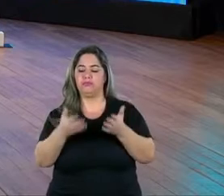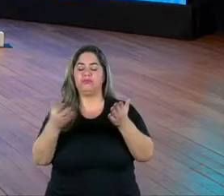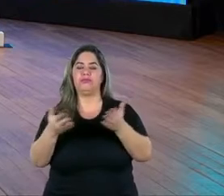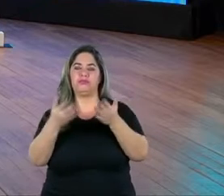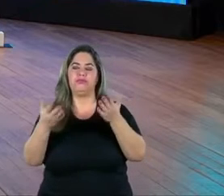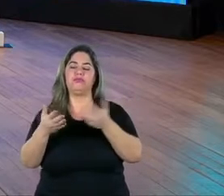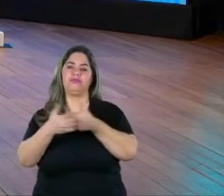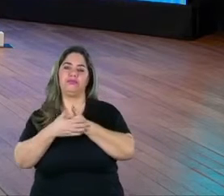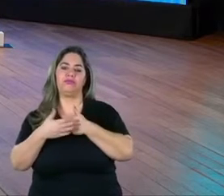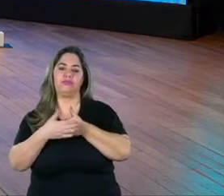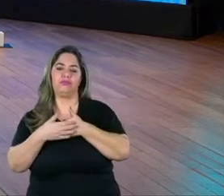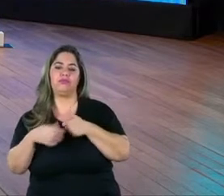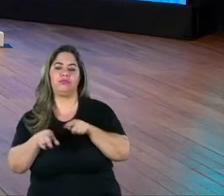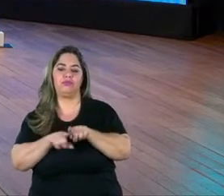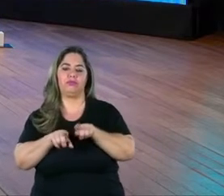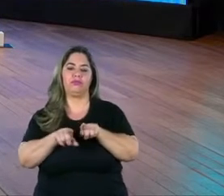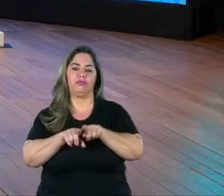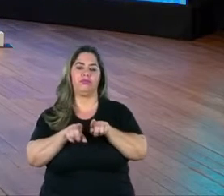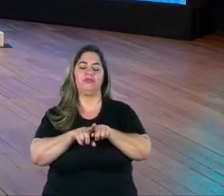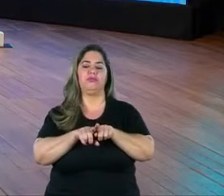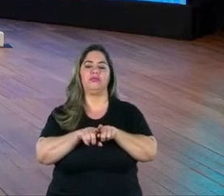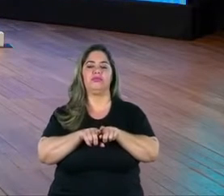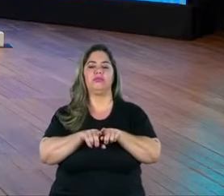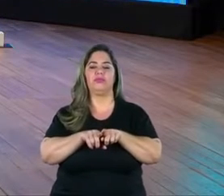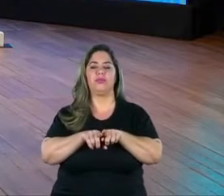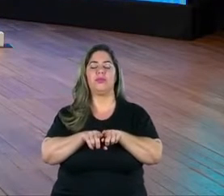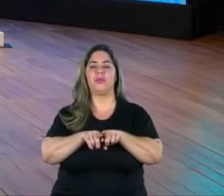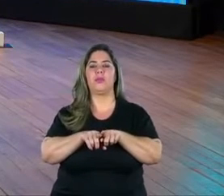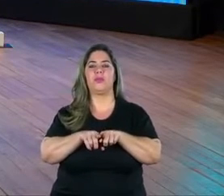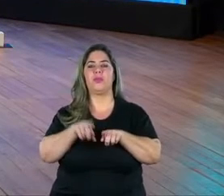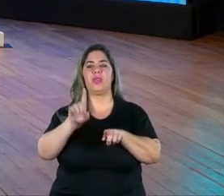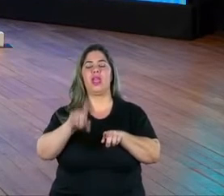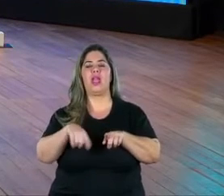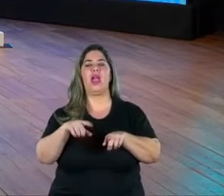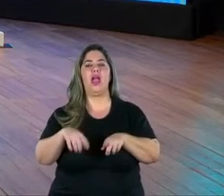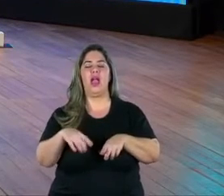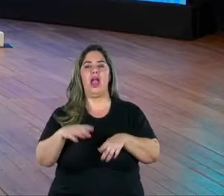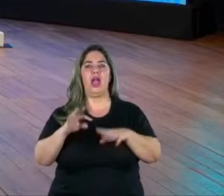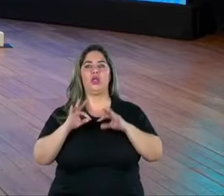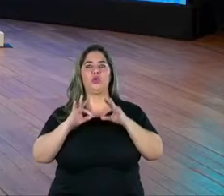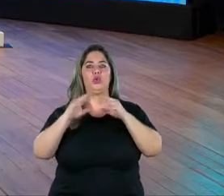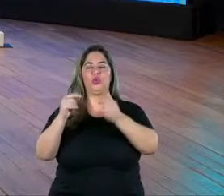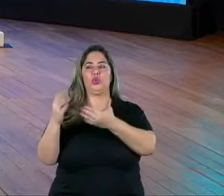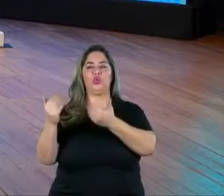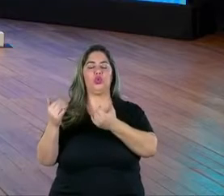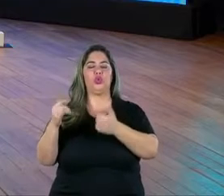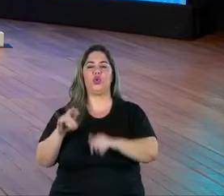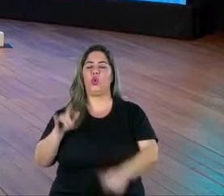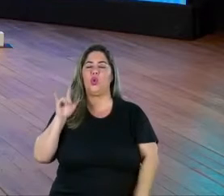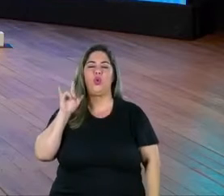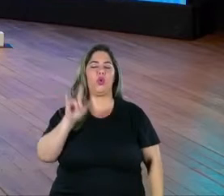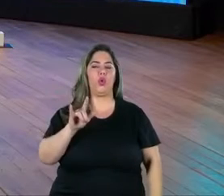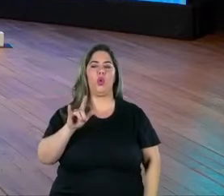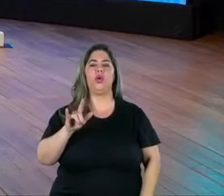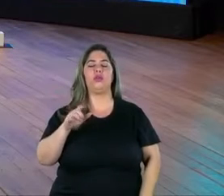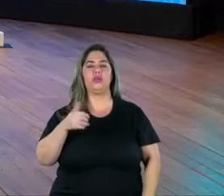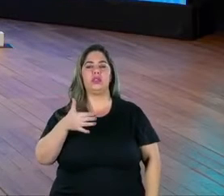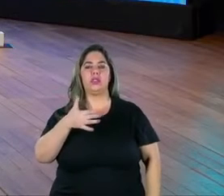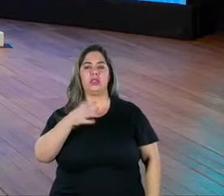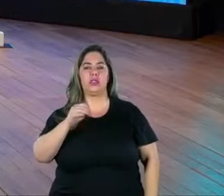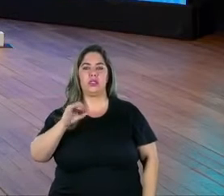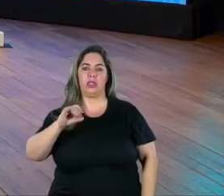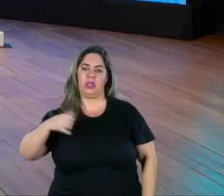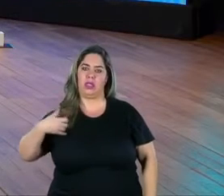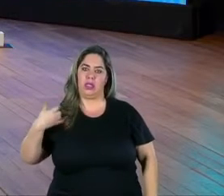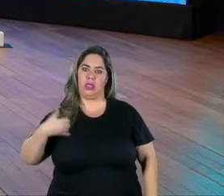tão querido, e que está aí como um ídolo da juventude, né, aos seus 100 anos de